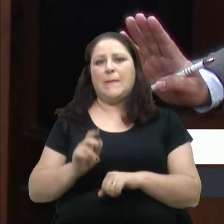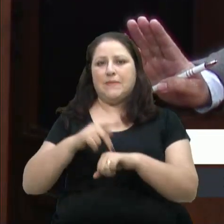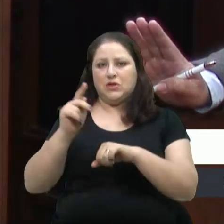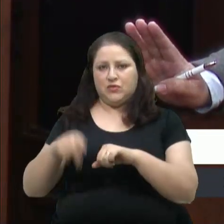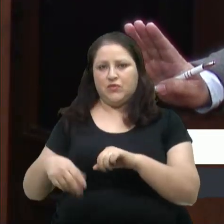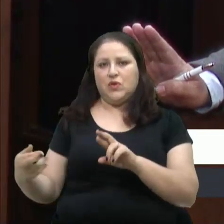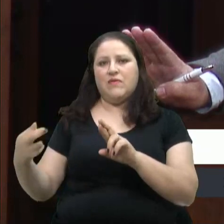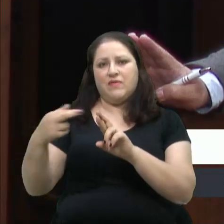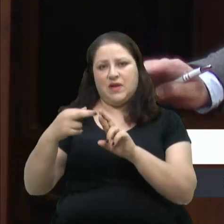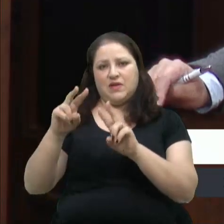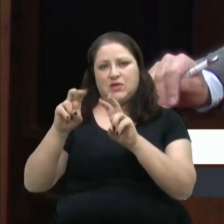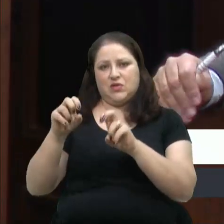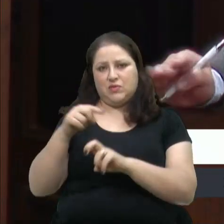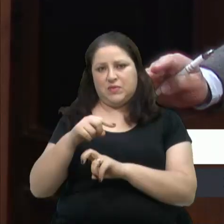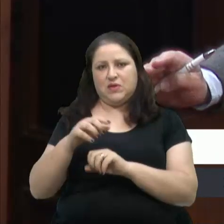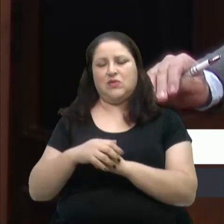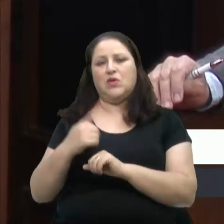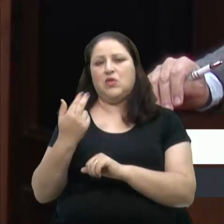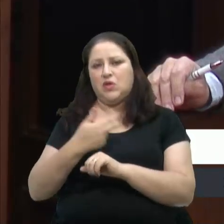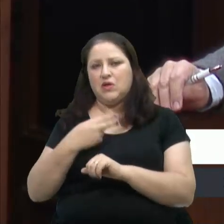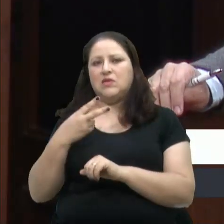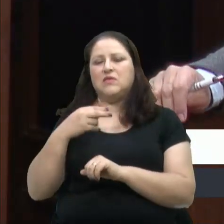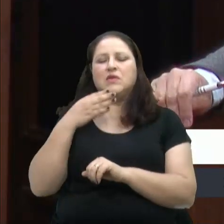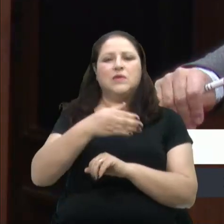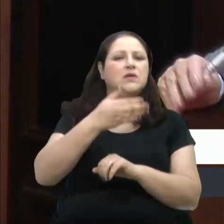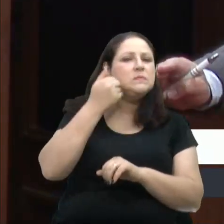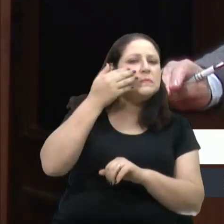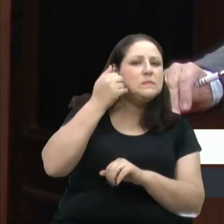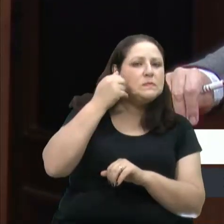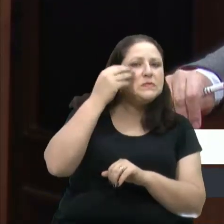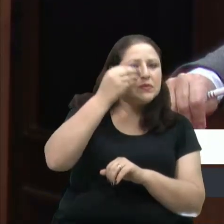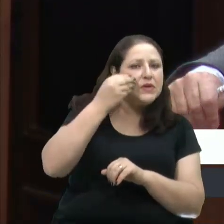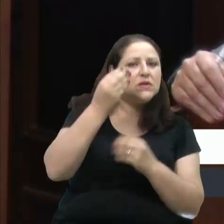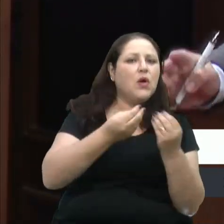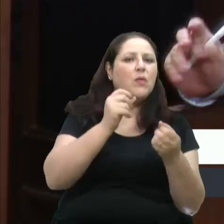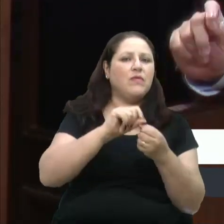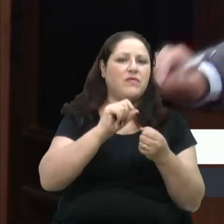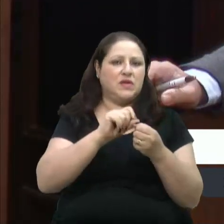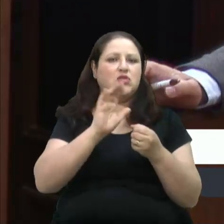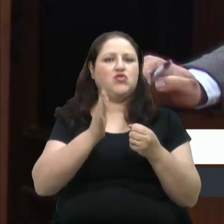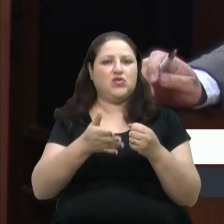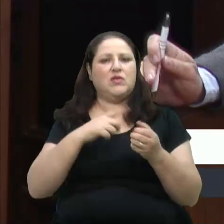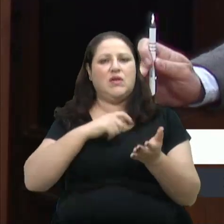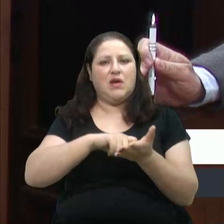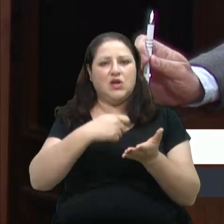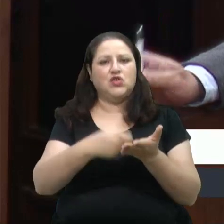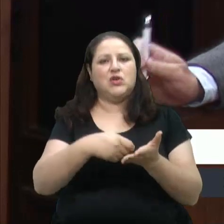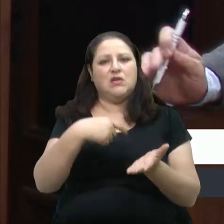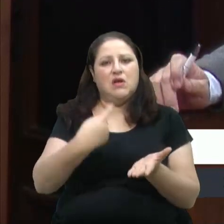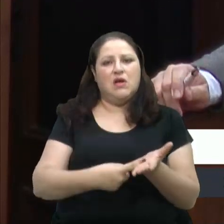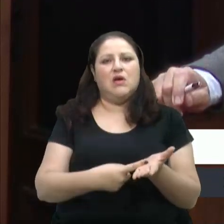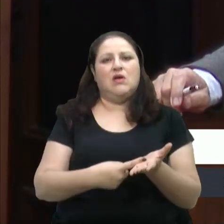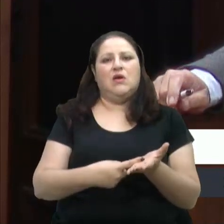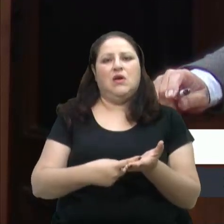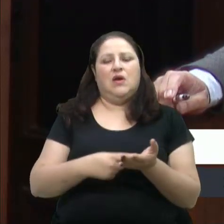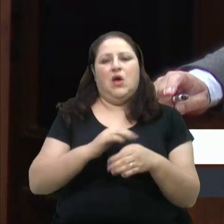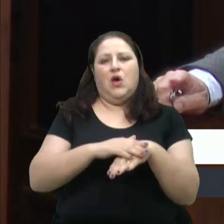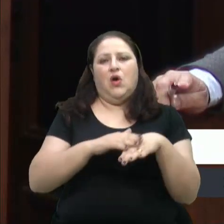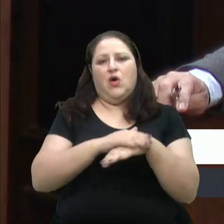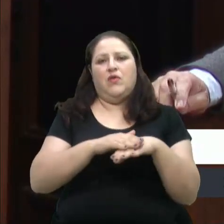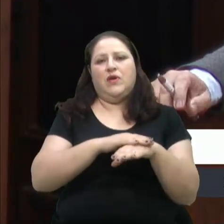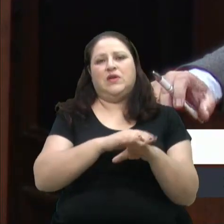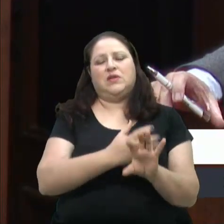Fundo é uma referência nesse aspecto nós vamos pegar essa experiência de lá como foi feito já tenho agendado até uma uma conversa